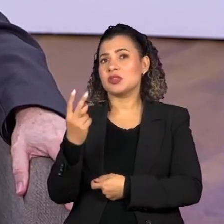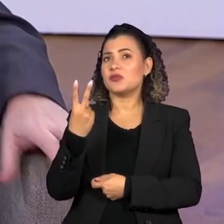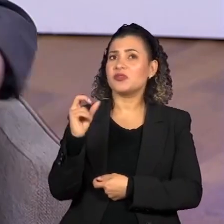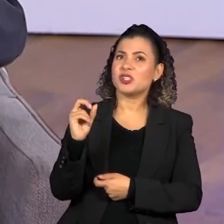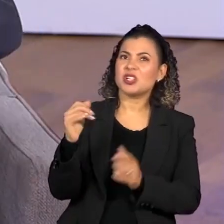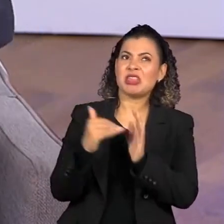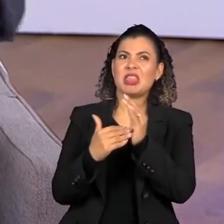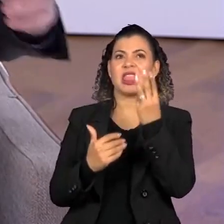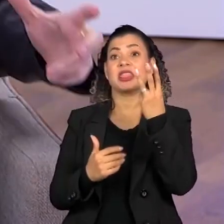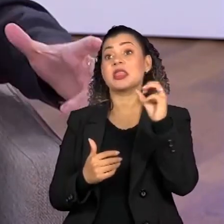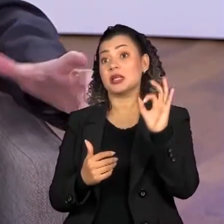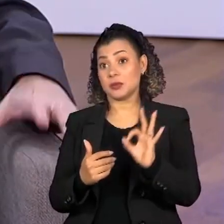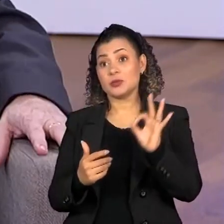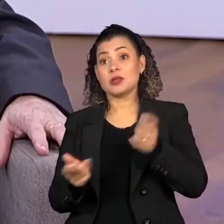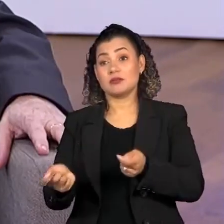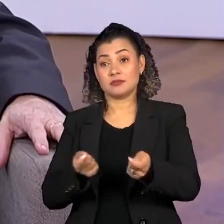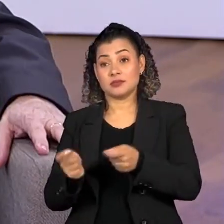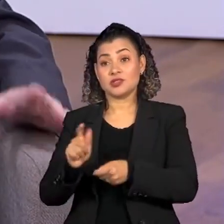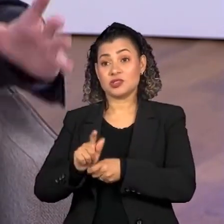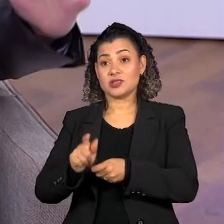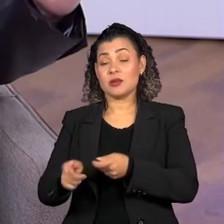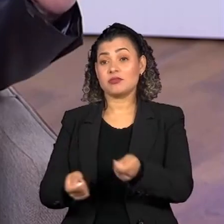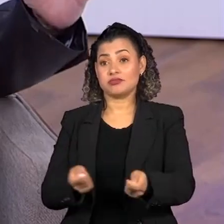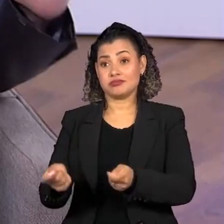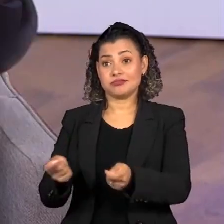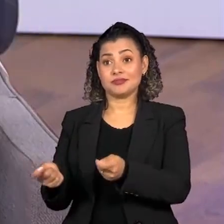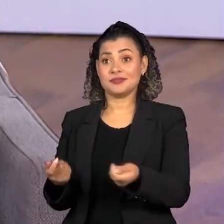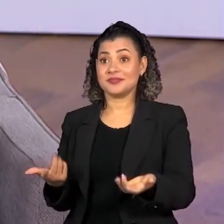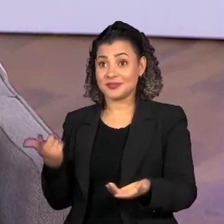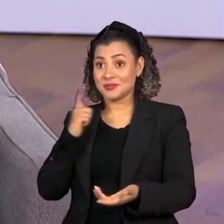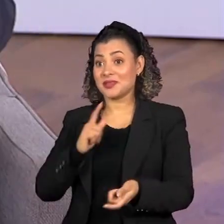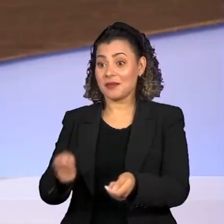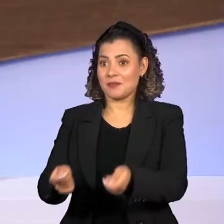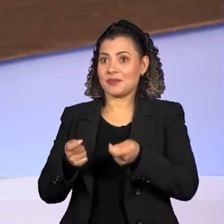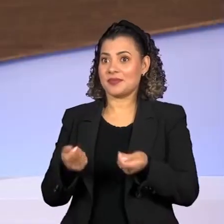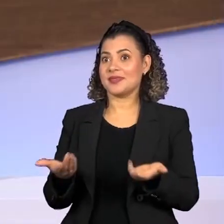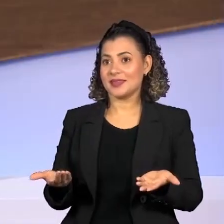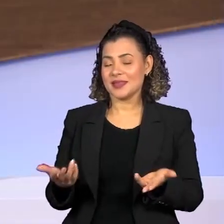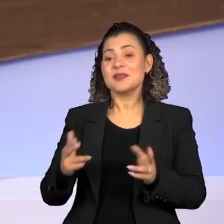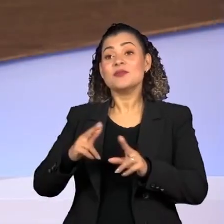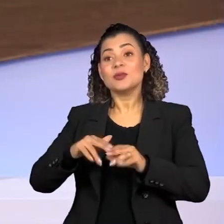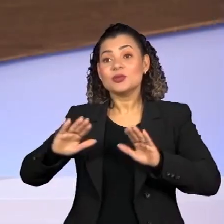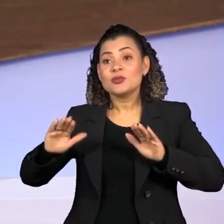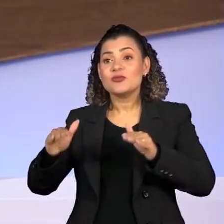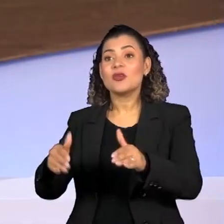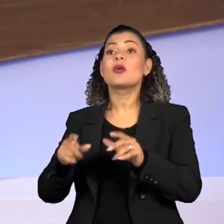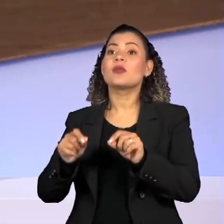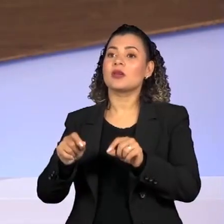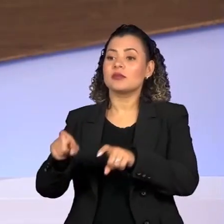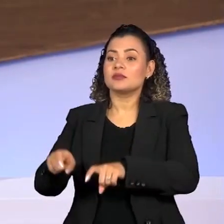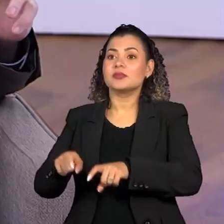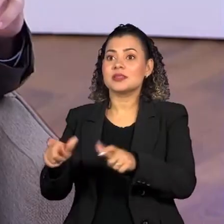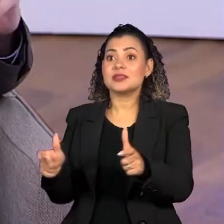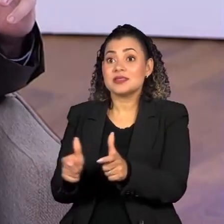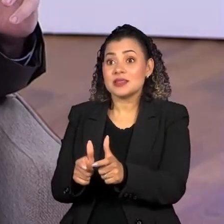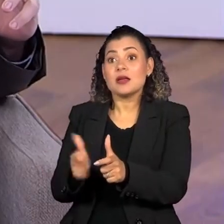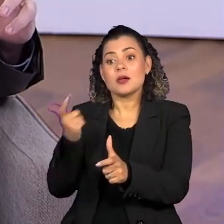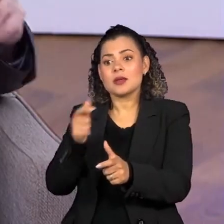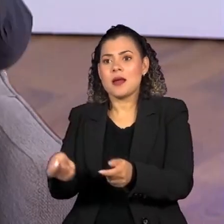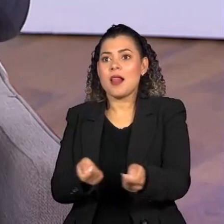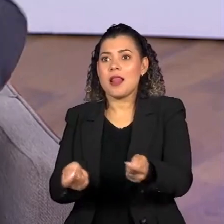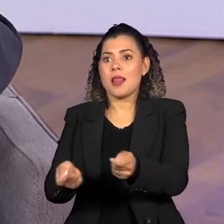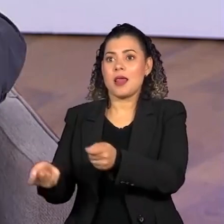30% na gestão de uma fazenda dessas pequenas e o alvo são pequenos Produtores Rurais bom